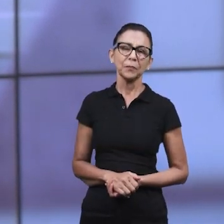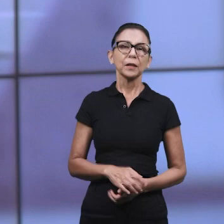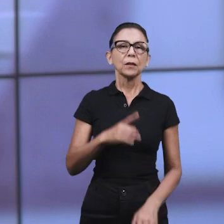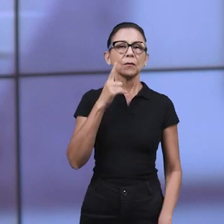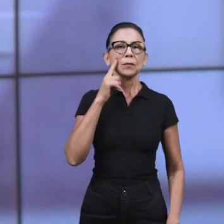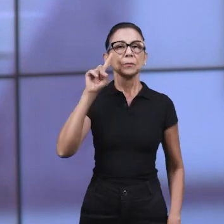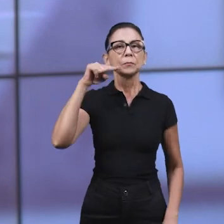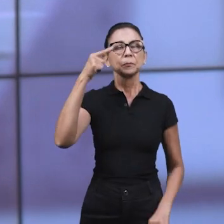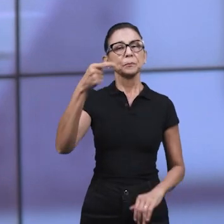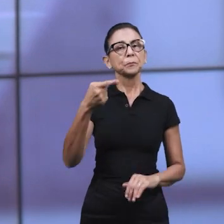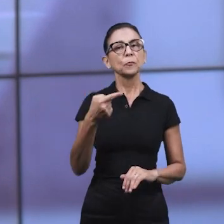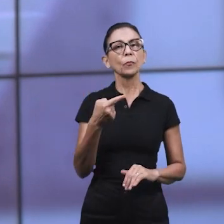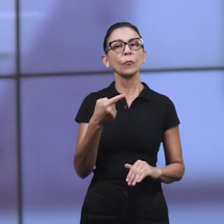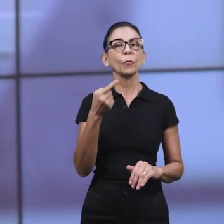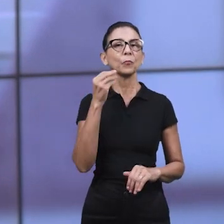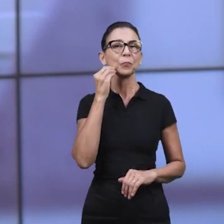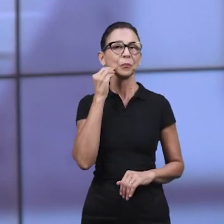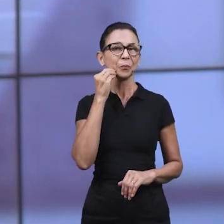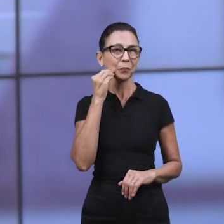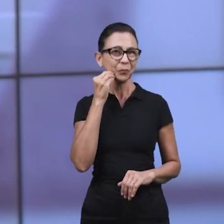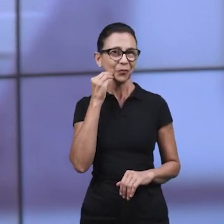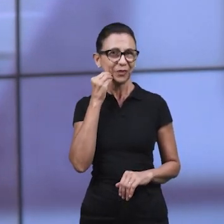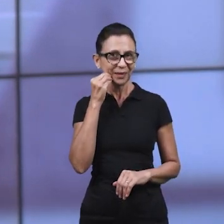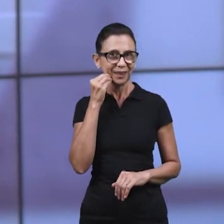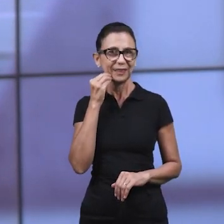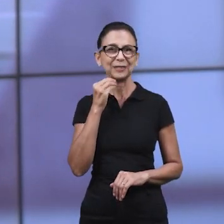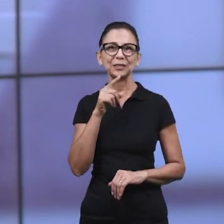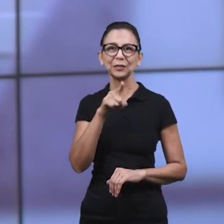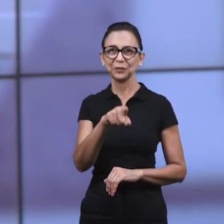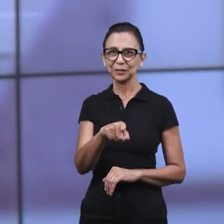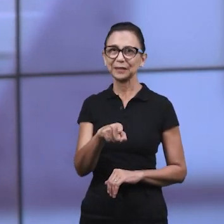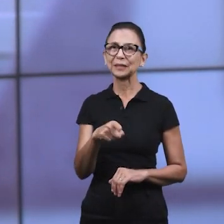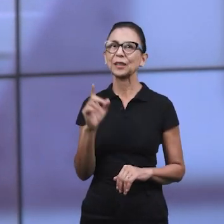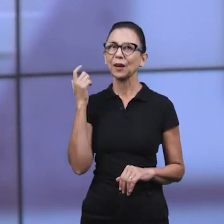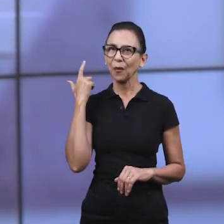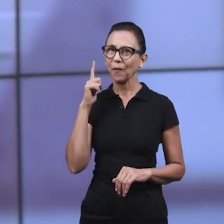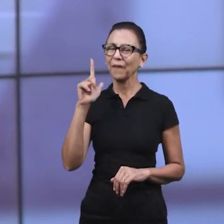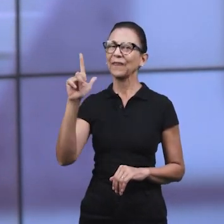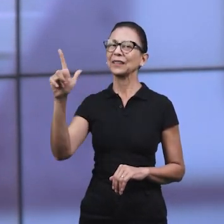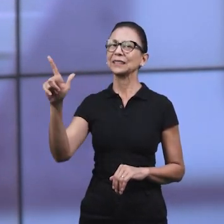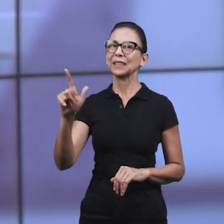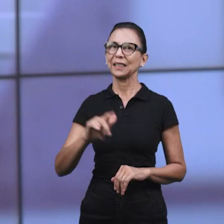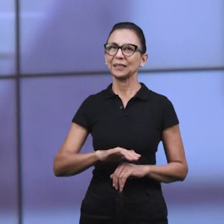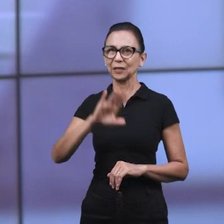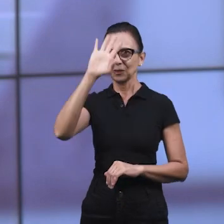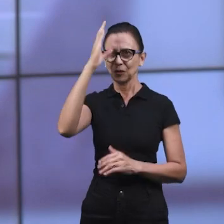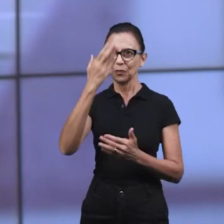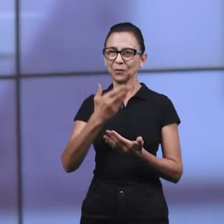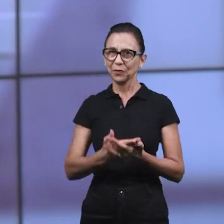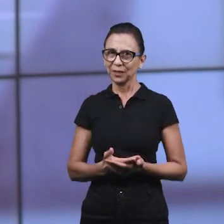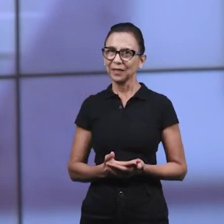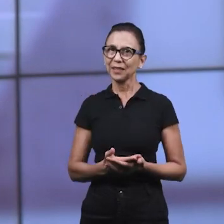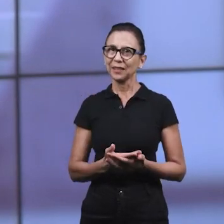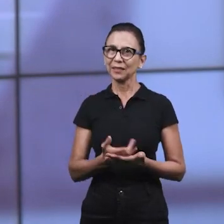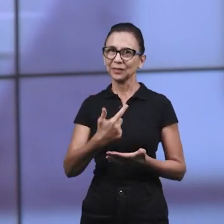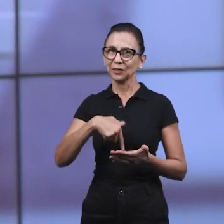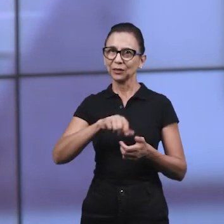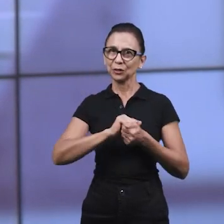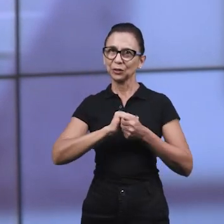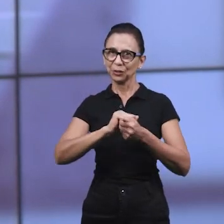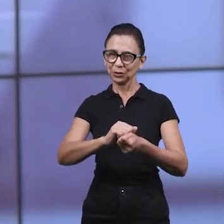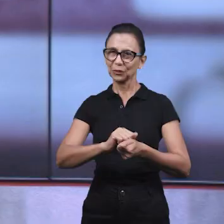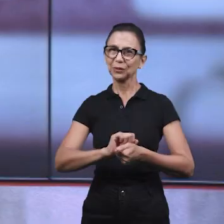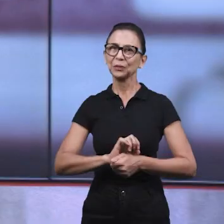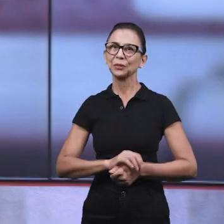mais na próxima oportunidade? Eu acredito que você é capaz de conseguir. Confie em mim, estamos